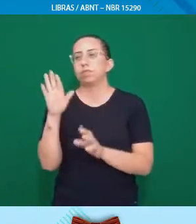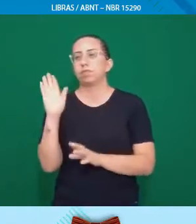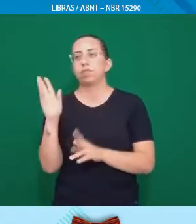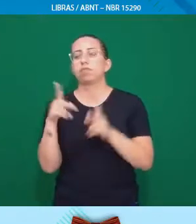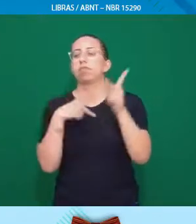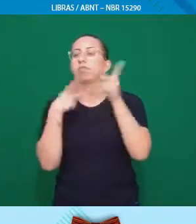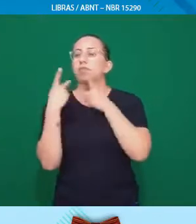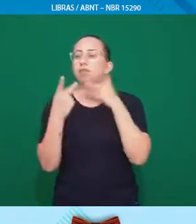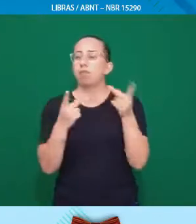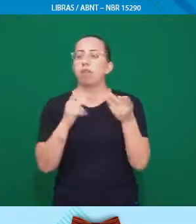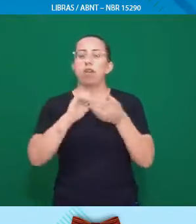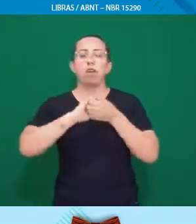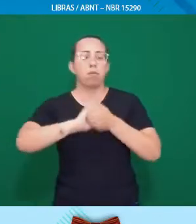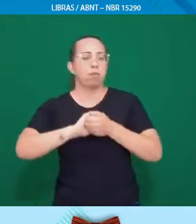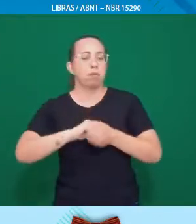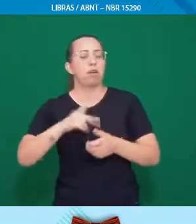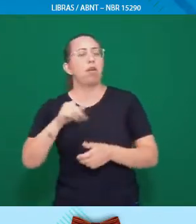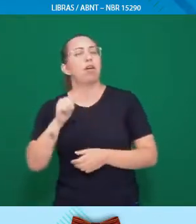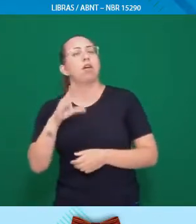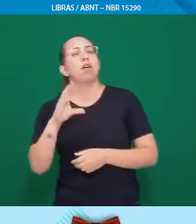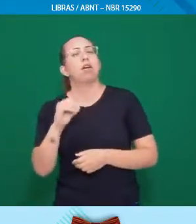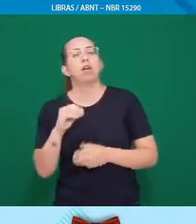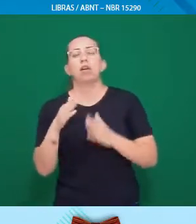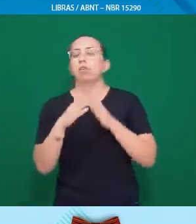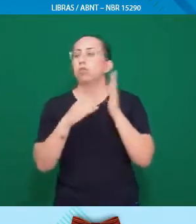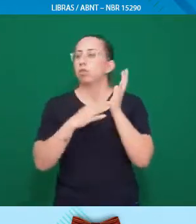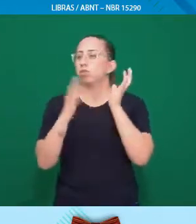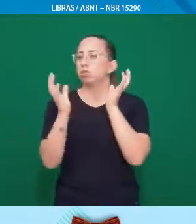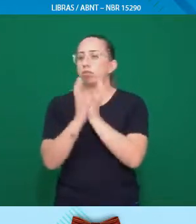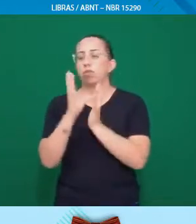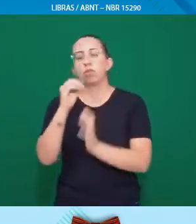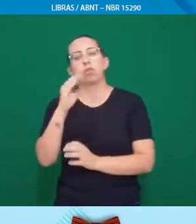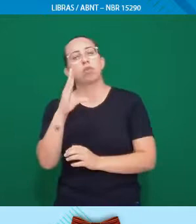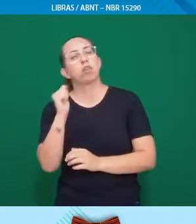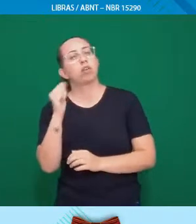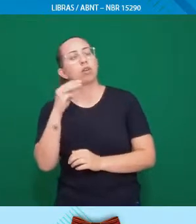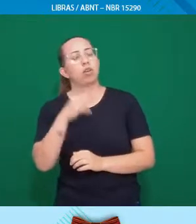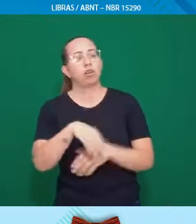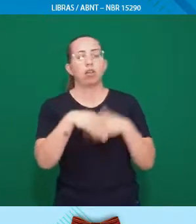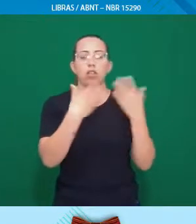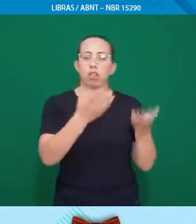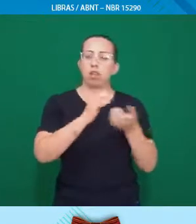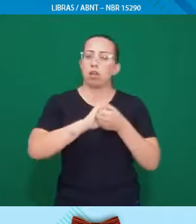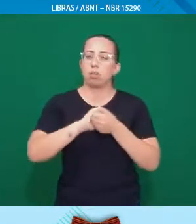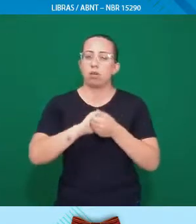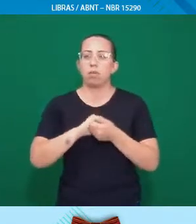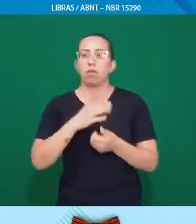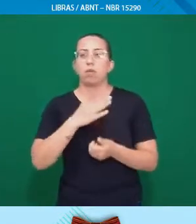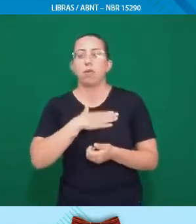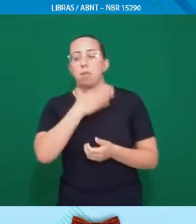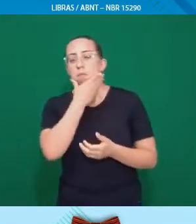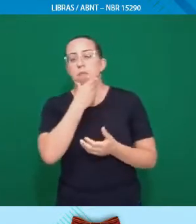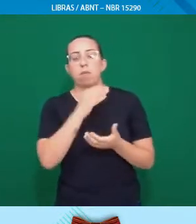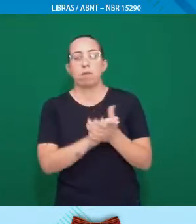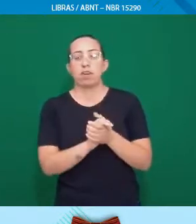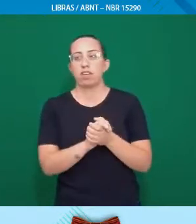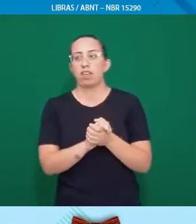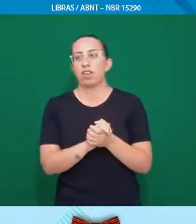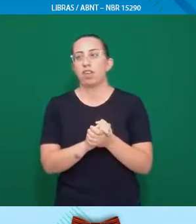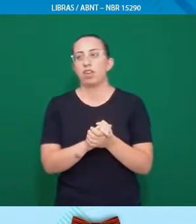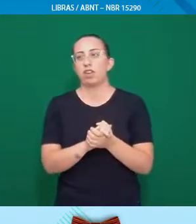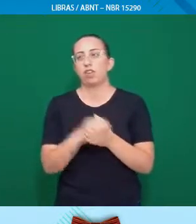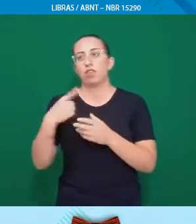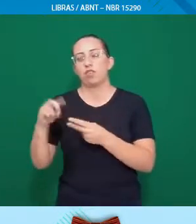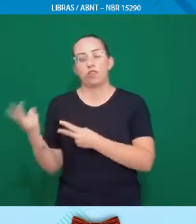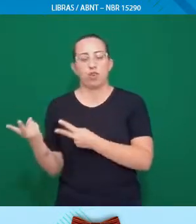forma de complementar o pacu toda a equipe da ROCAM parabenizá-los pelo michuim o meu esposo Eu lembro que o primeiro ano que ele